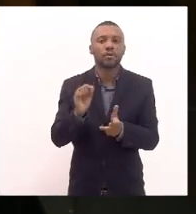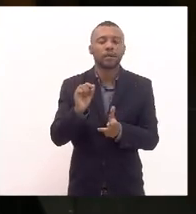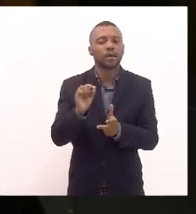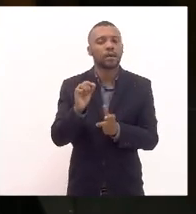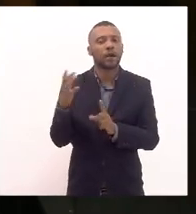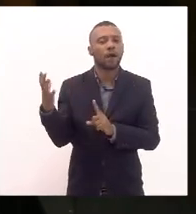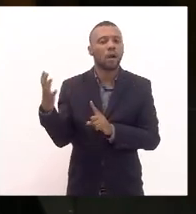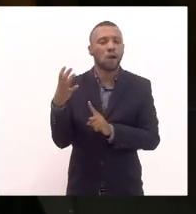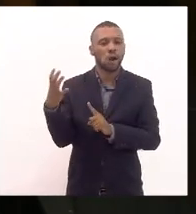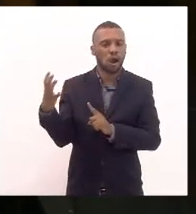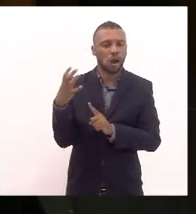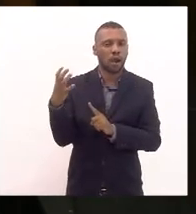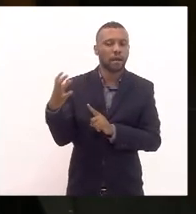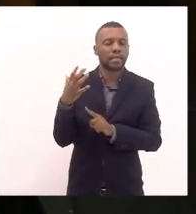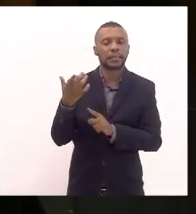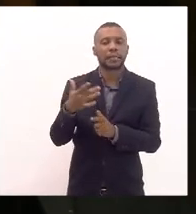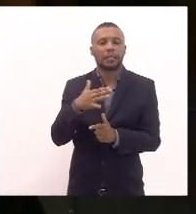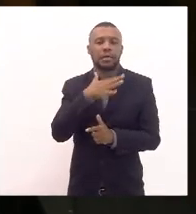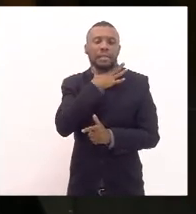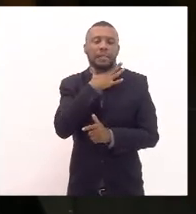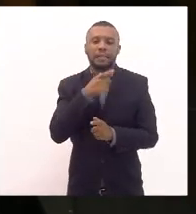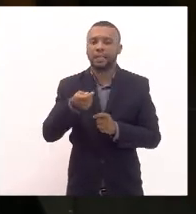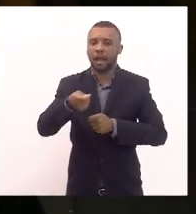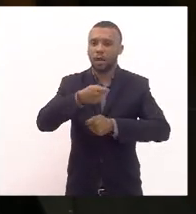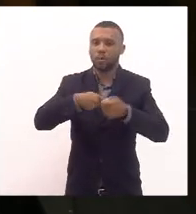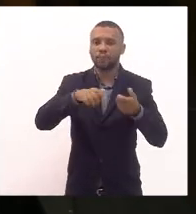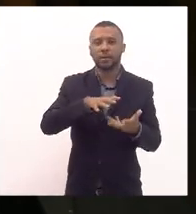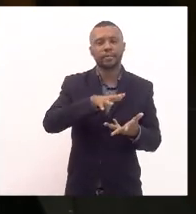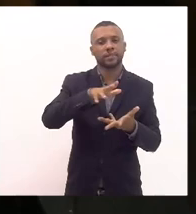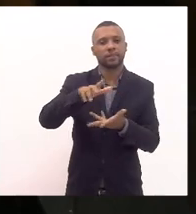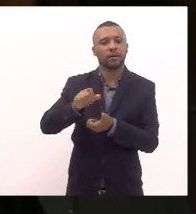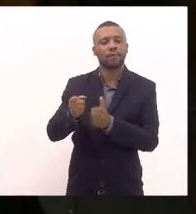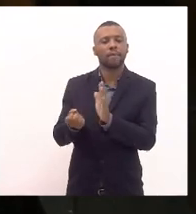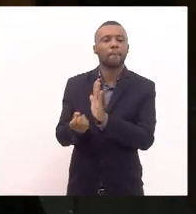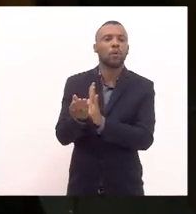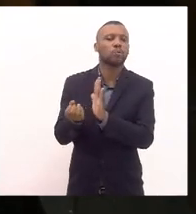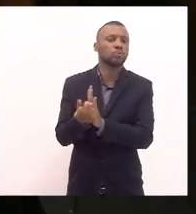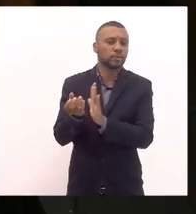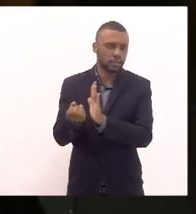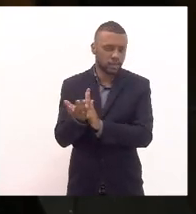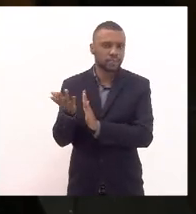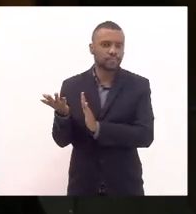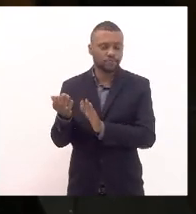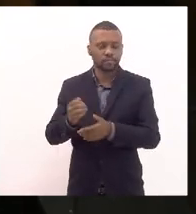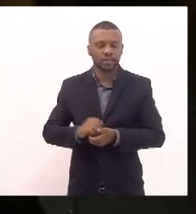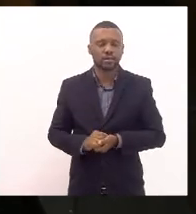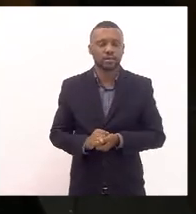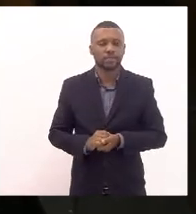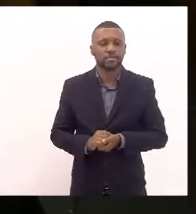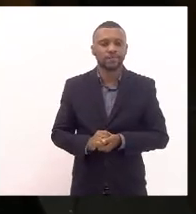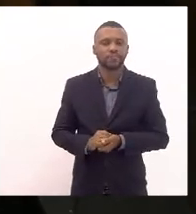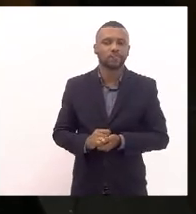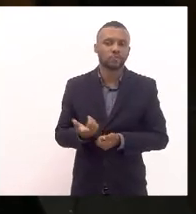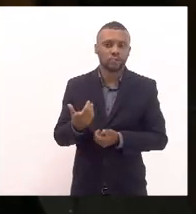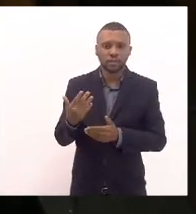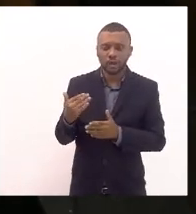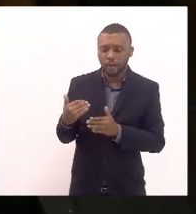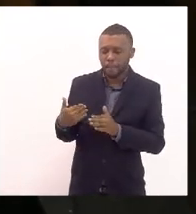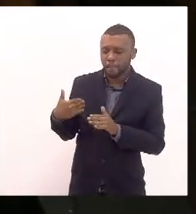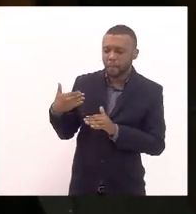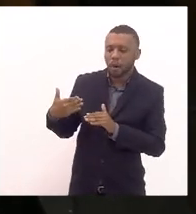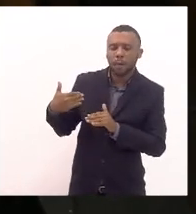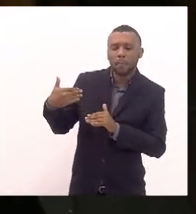impacto que aquela crise na economia Internacional produziria na crescente então